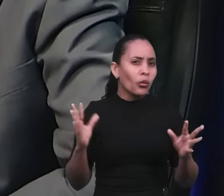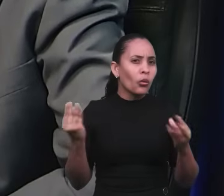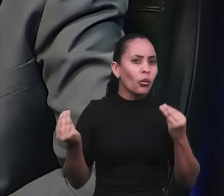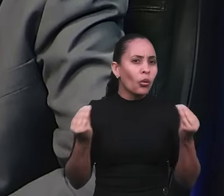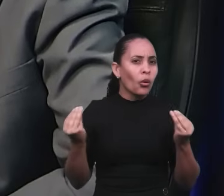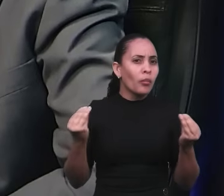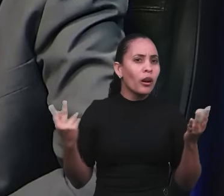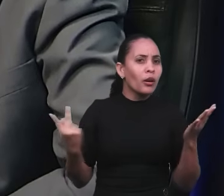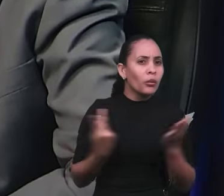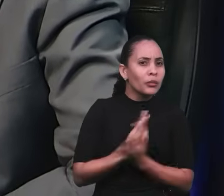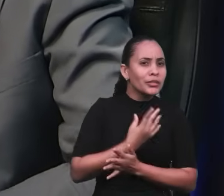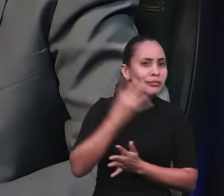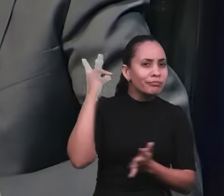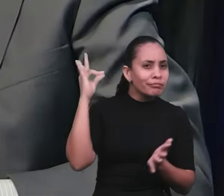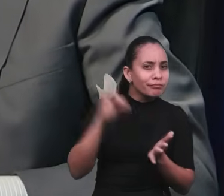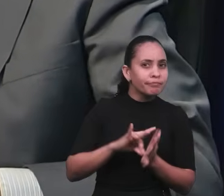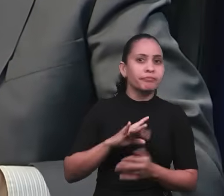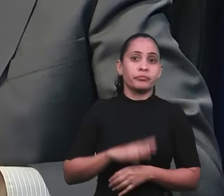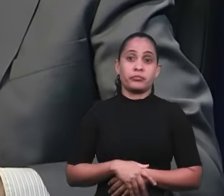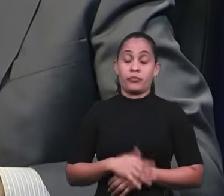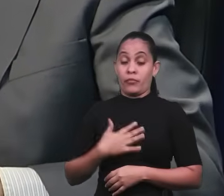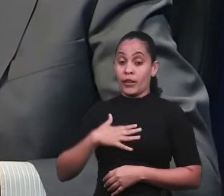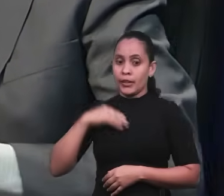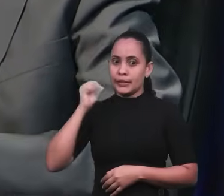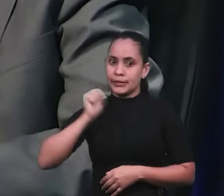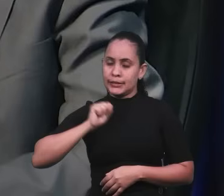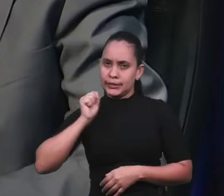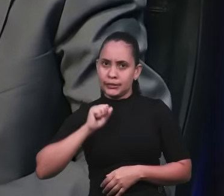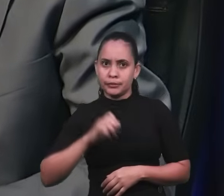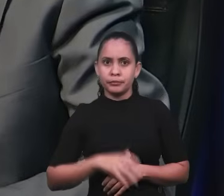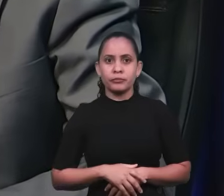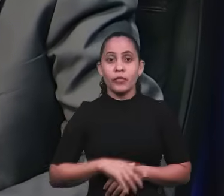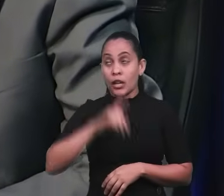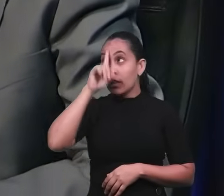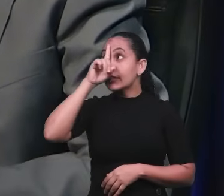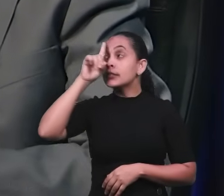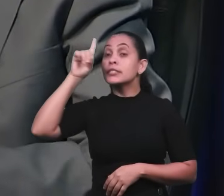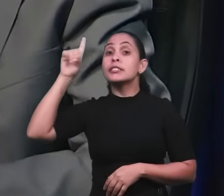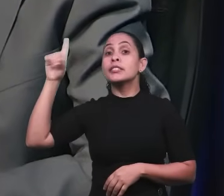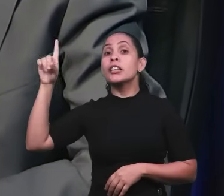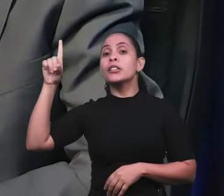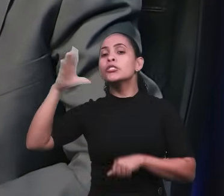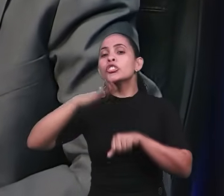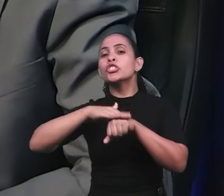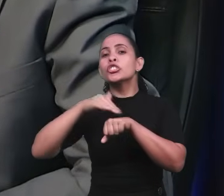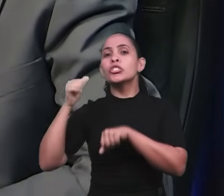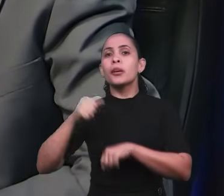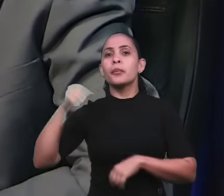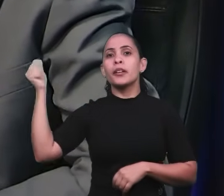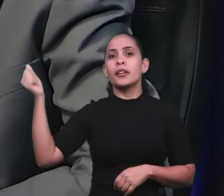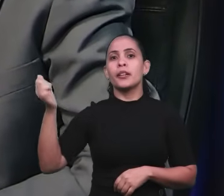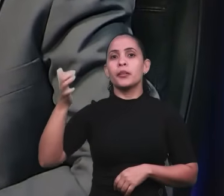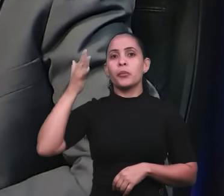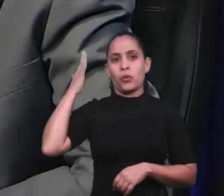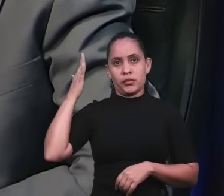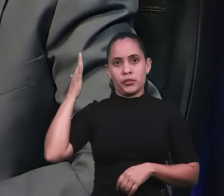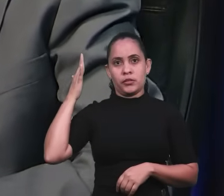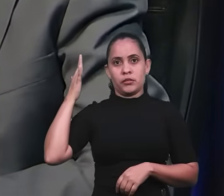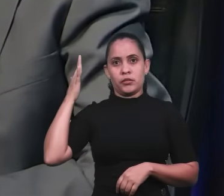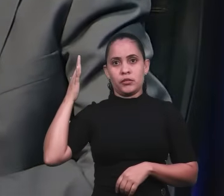de fato aconteceu? Sim, porque Deus, ele chama e mostra a direção que ele vai